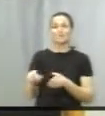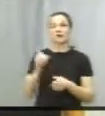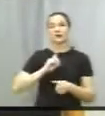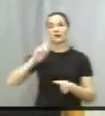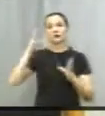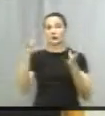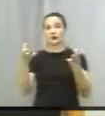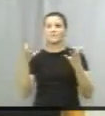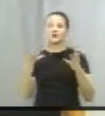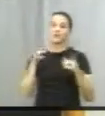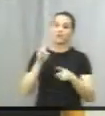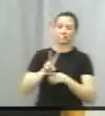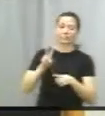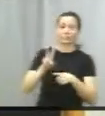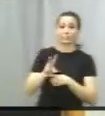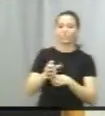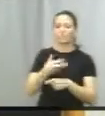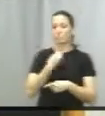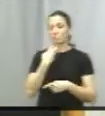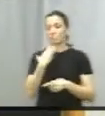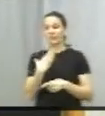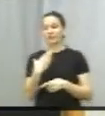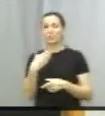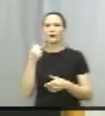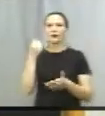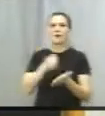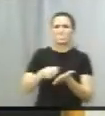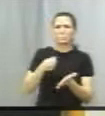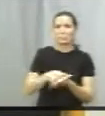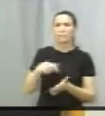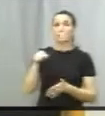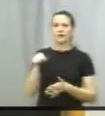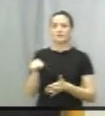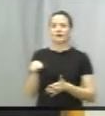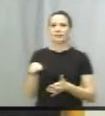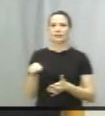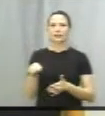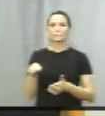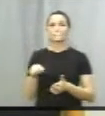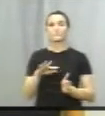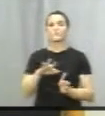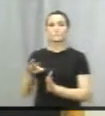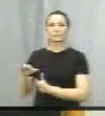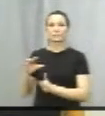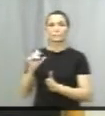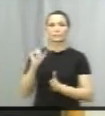certo, a gente está monitorando e estamos cobrando ele. Sobre o PTU,